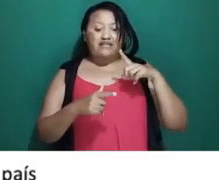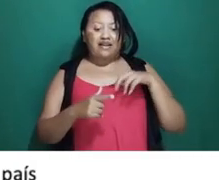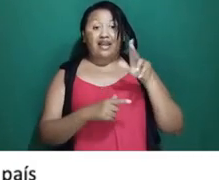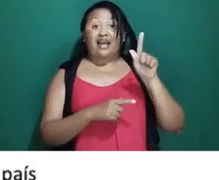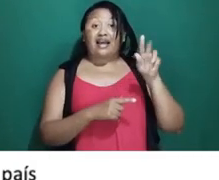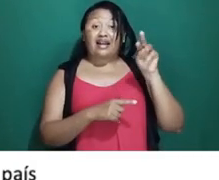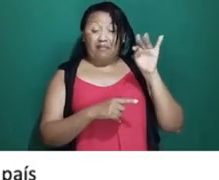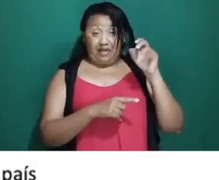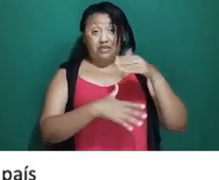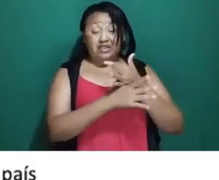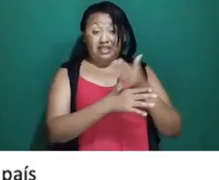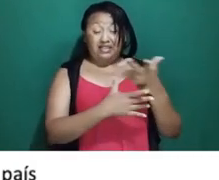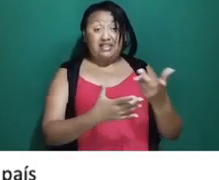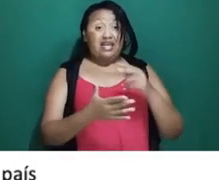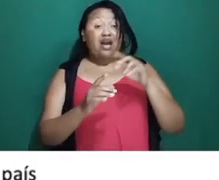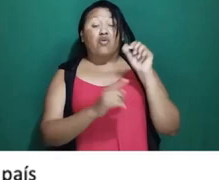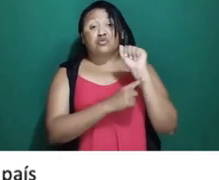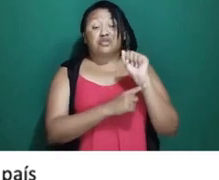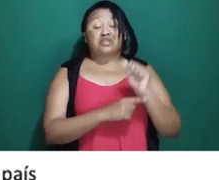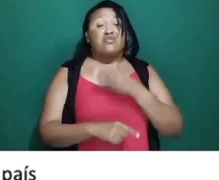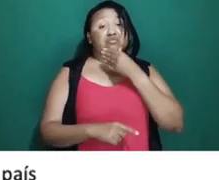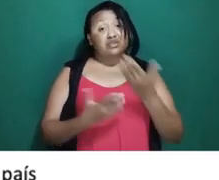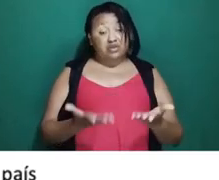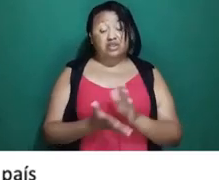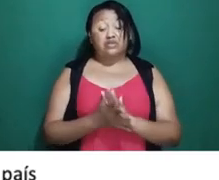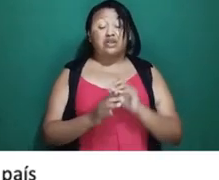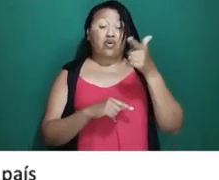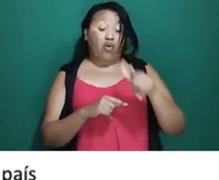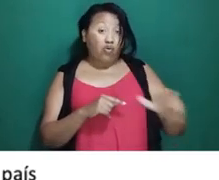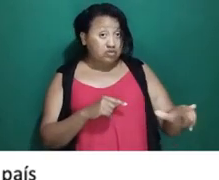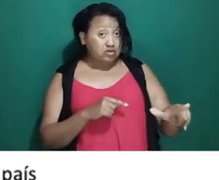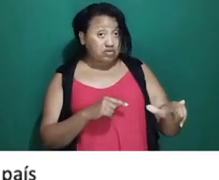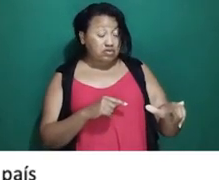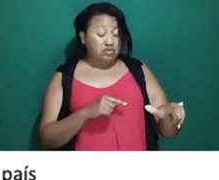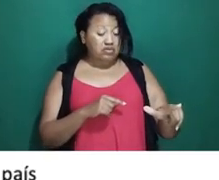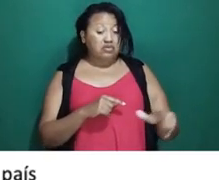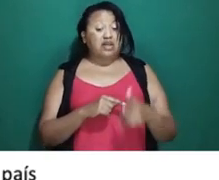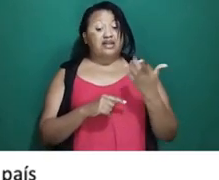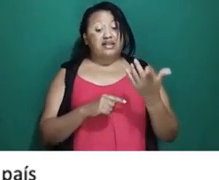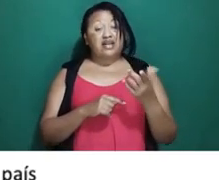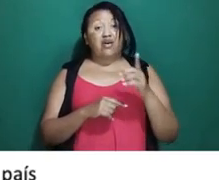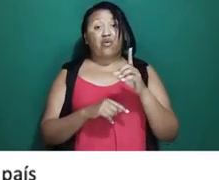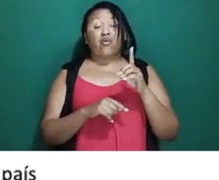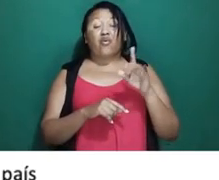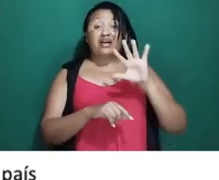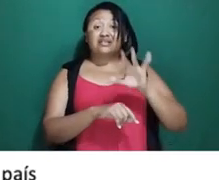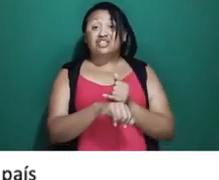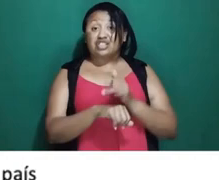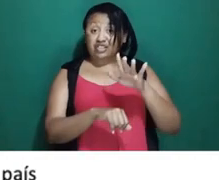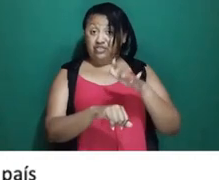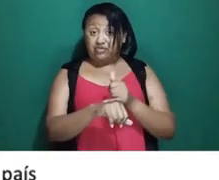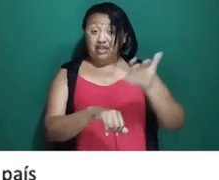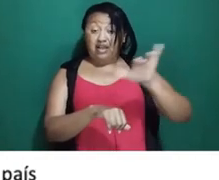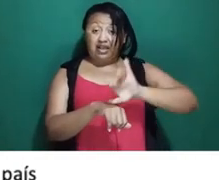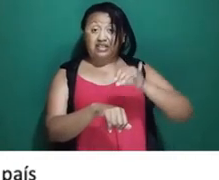masculino e outra né que é um é um adjetivo que é feminino que